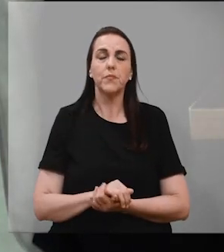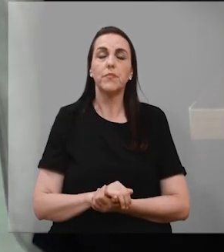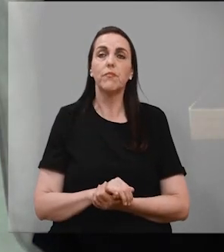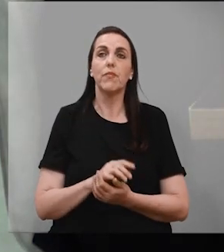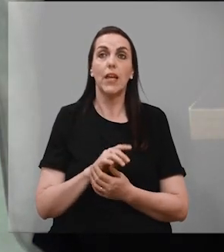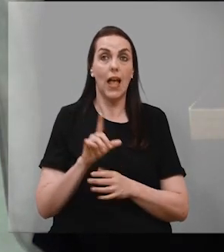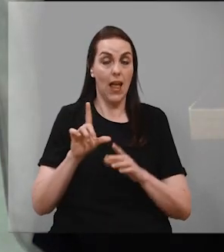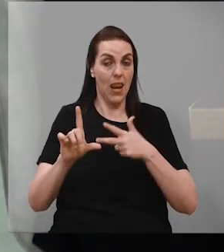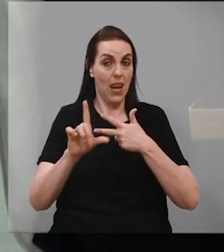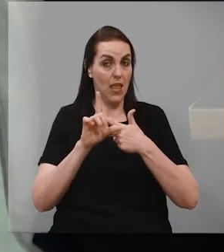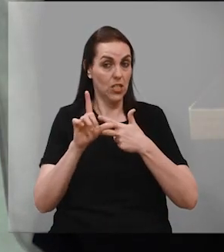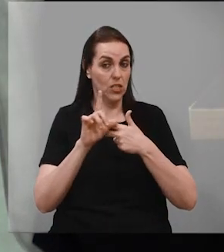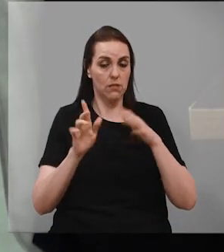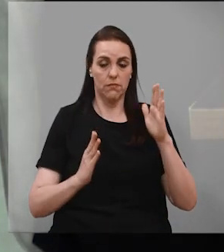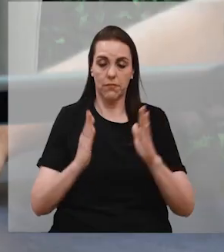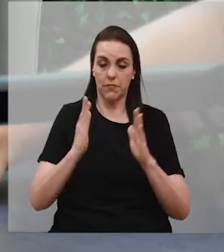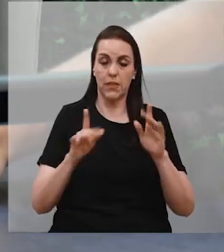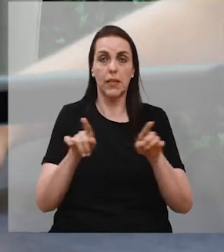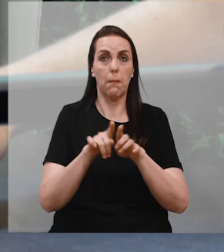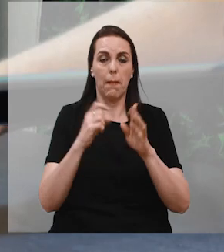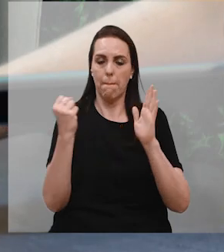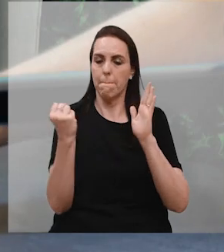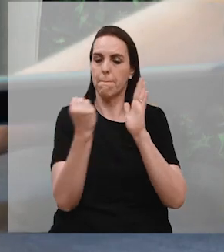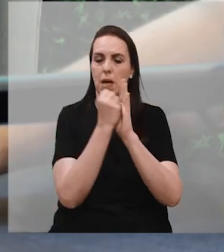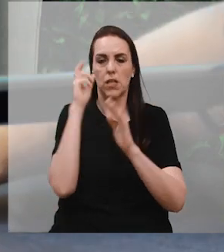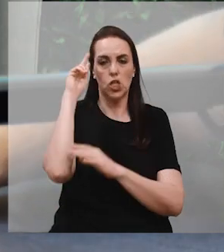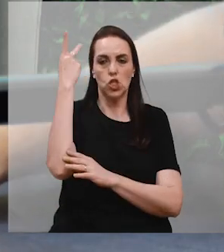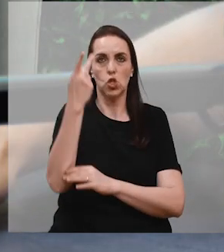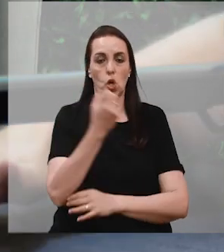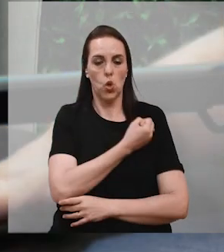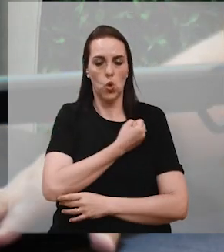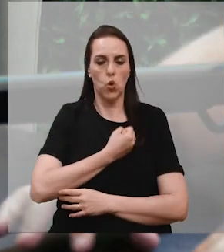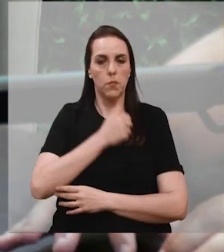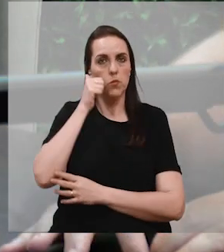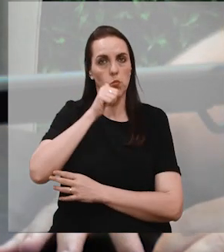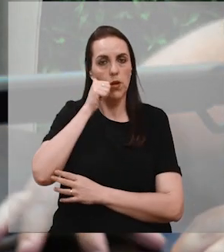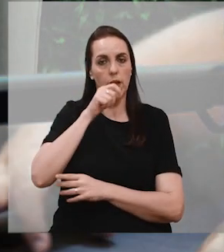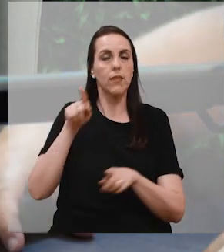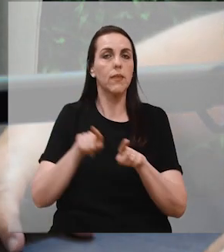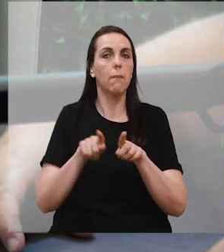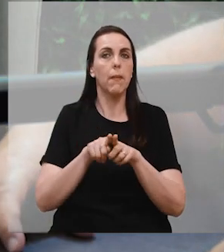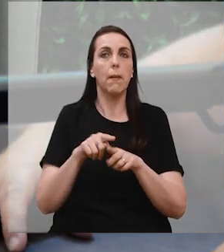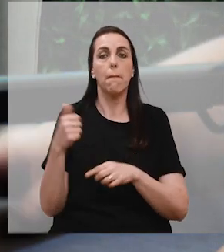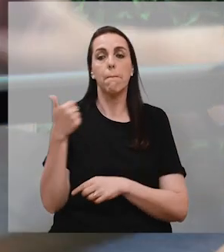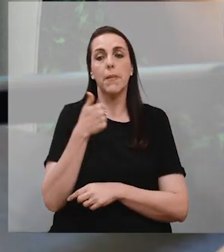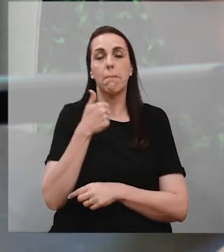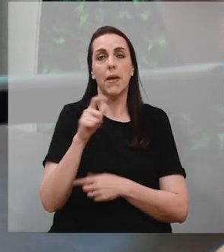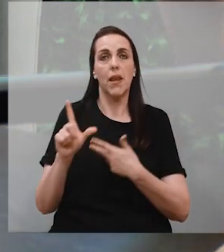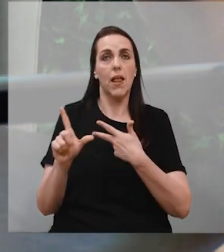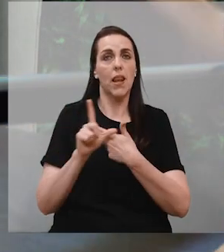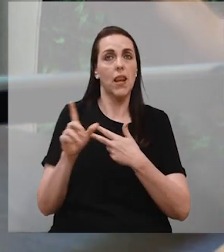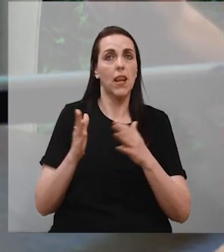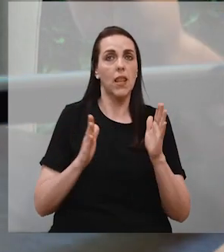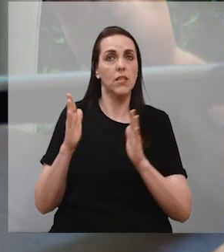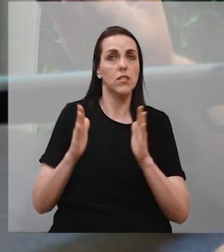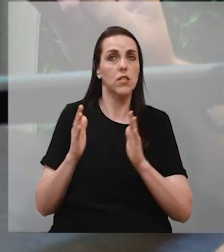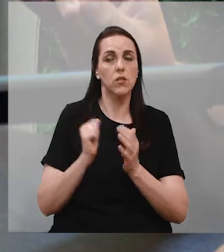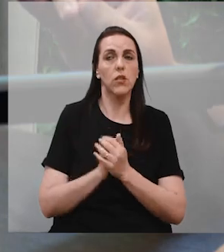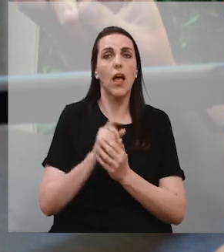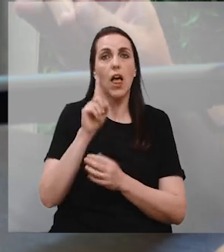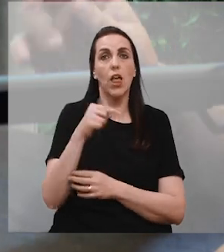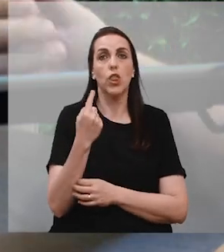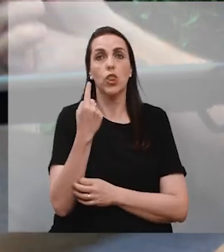Carol, que essa legislatura também já marcou na história pelo número de mulheres e também é a primeira legislatura que teve 2 mulheres